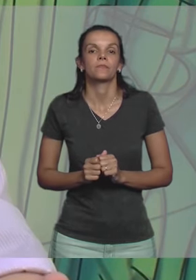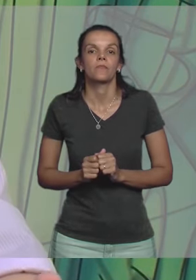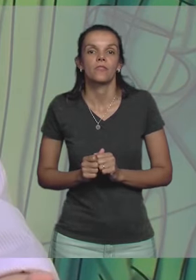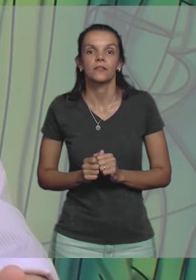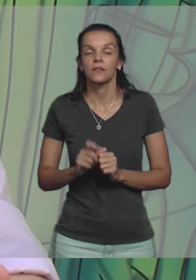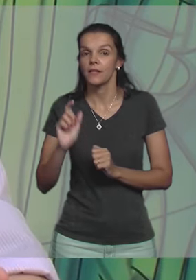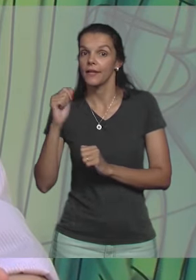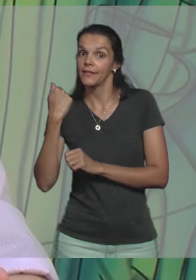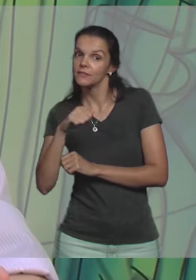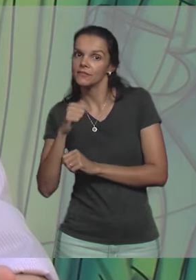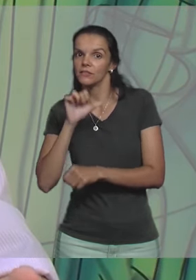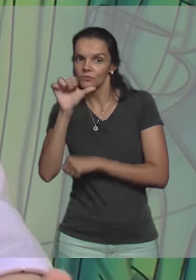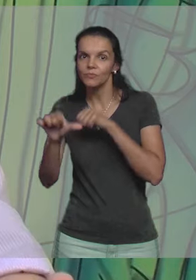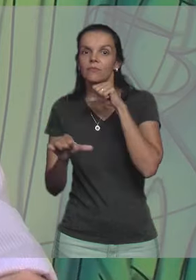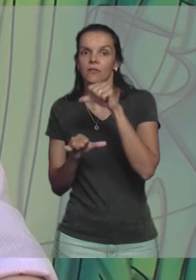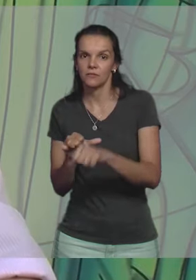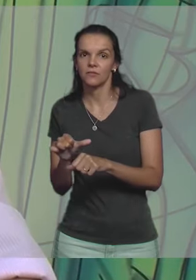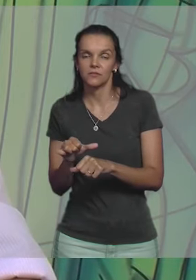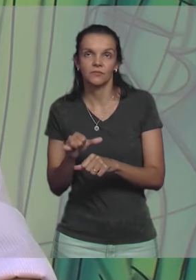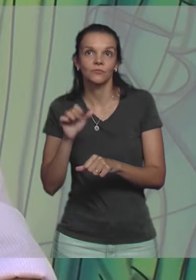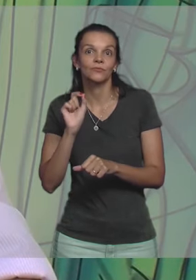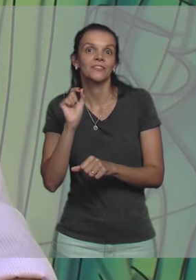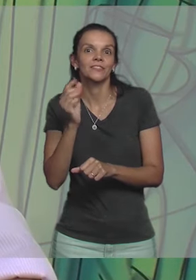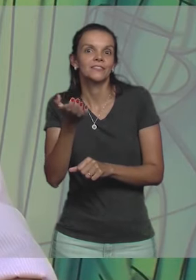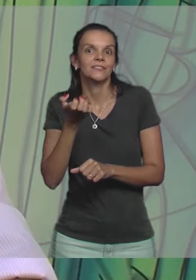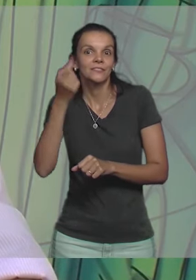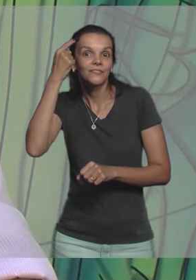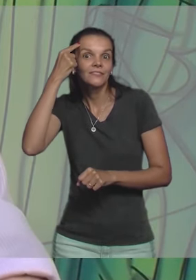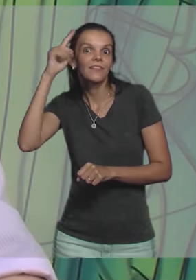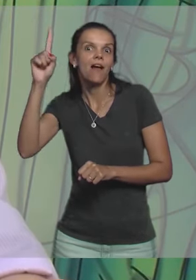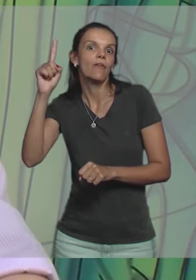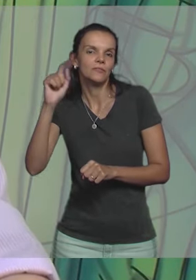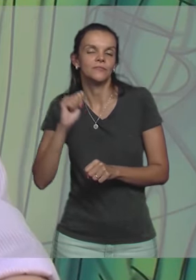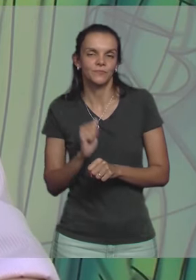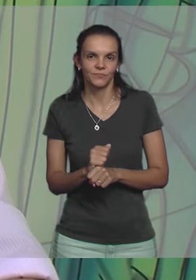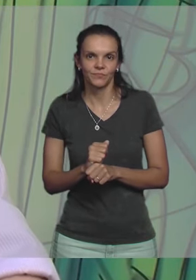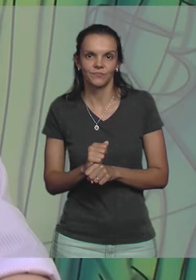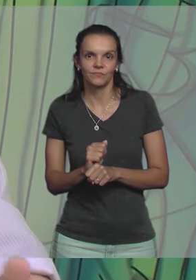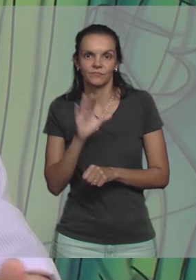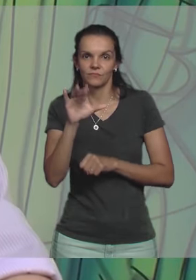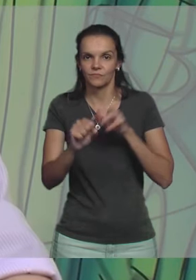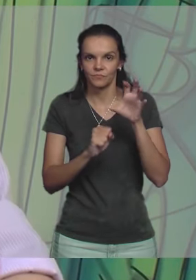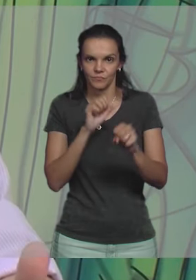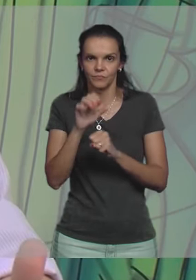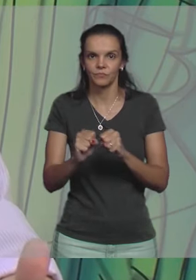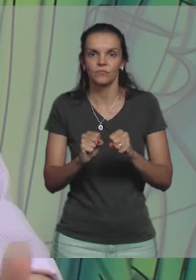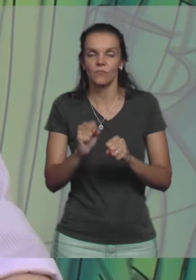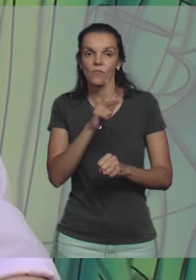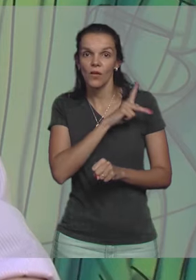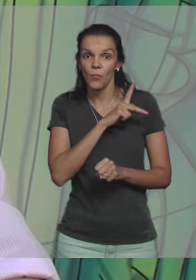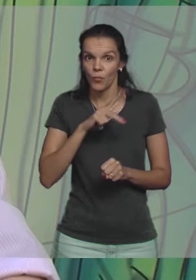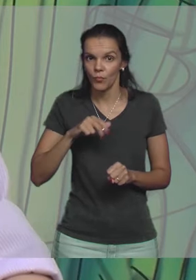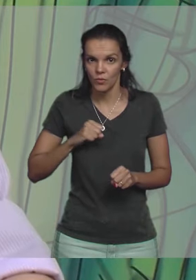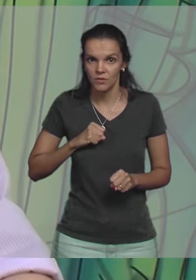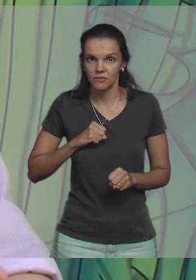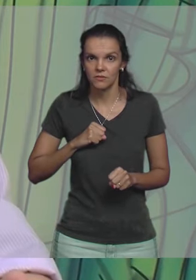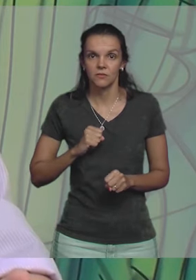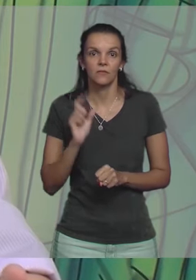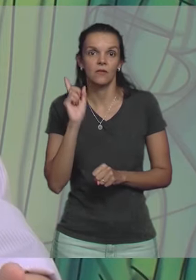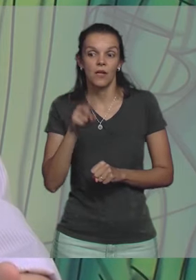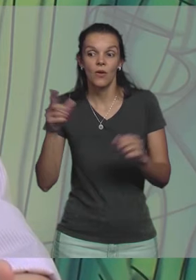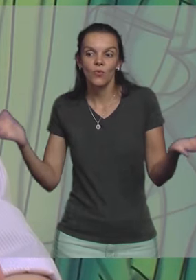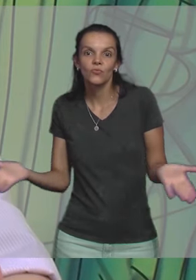de necessidades. Idealmente, o que se busca para transporte de massa, de populações, é um